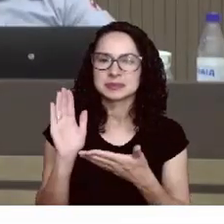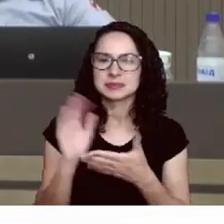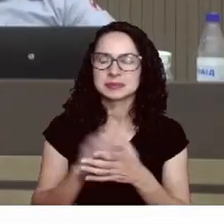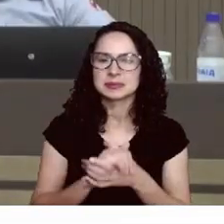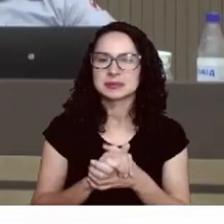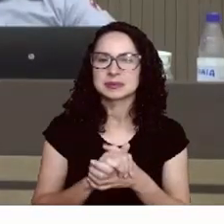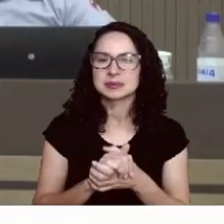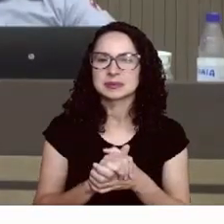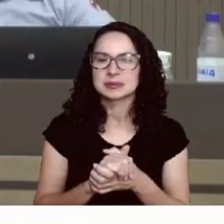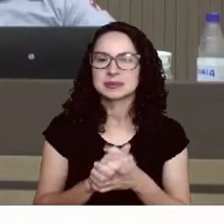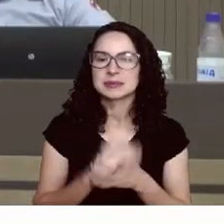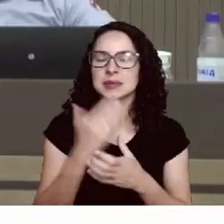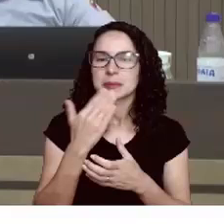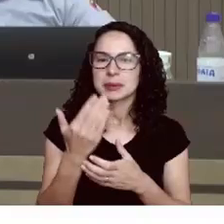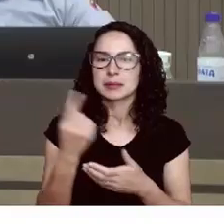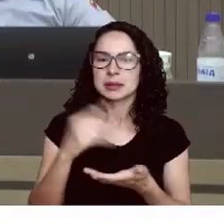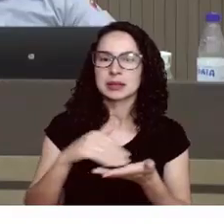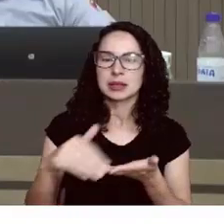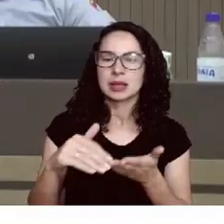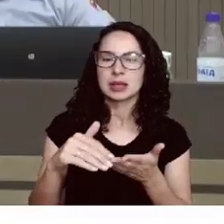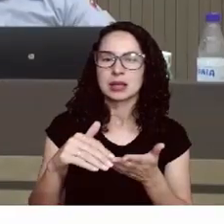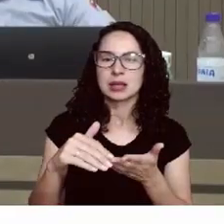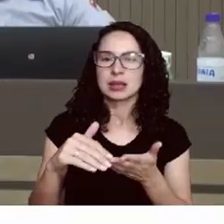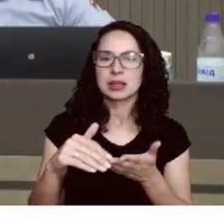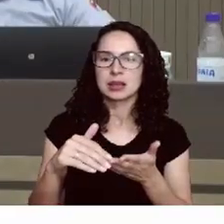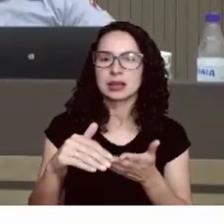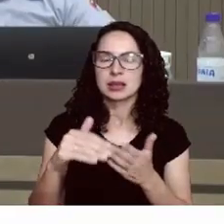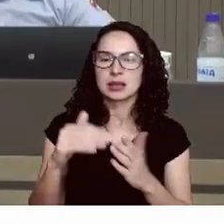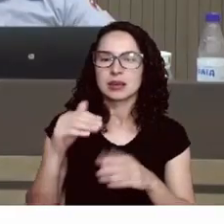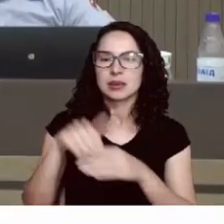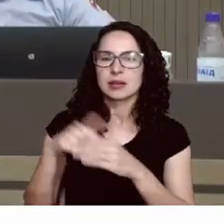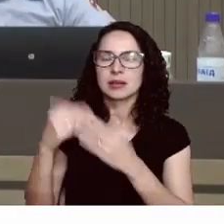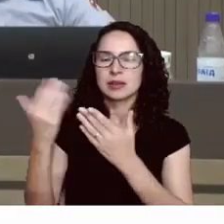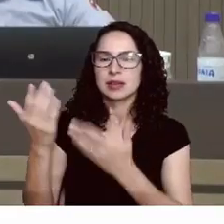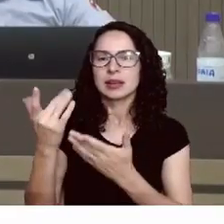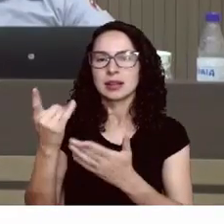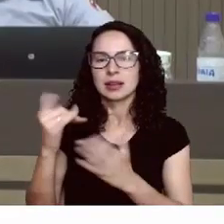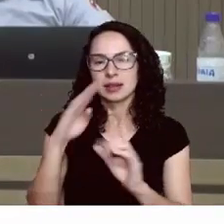Solicito ao primeiro secretário que coloque em votação a moção.